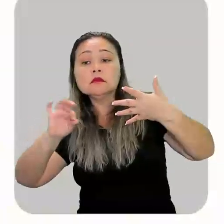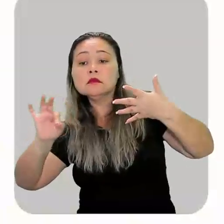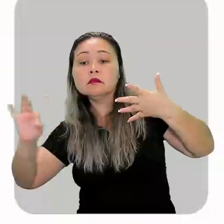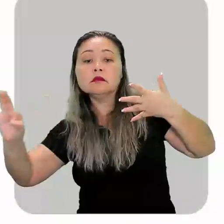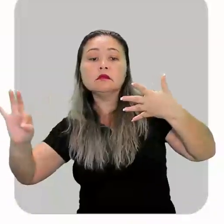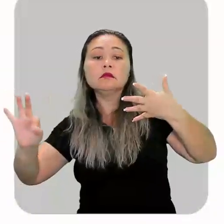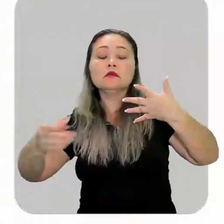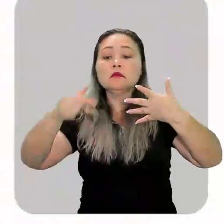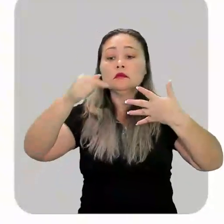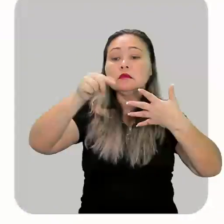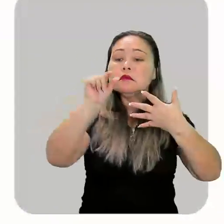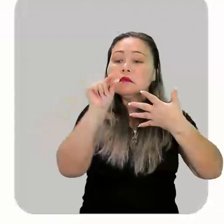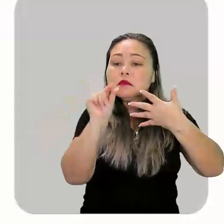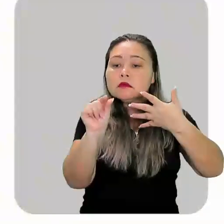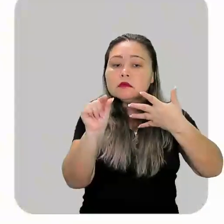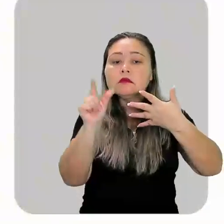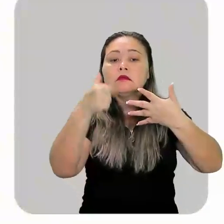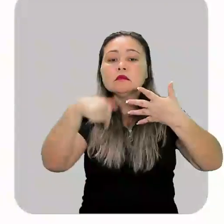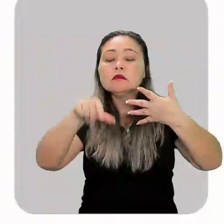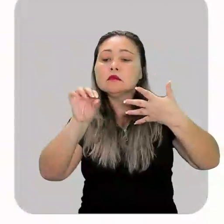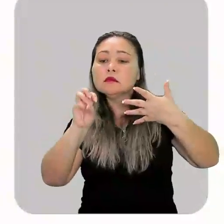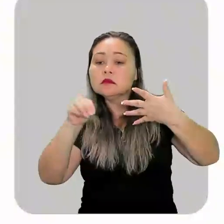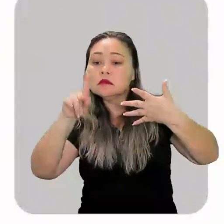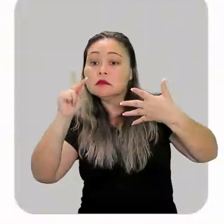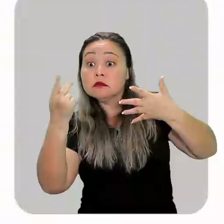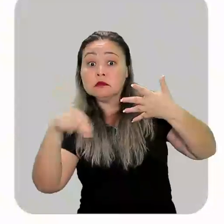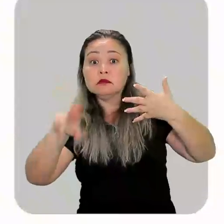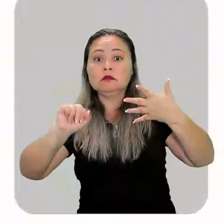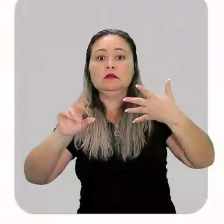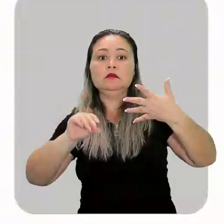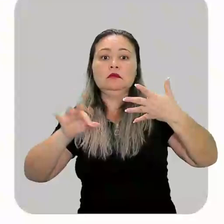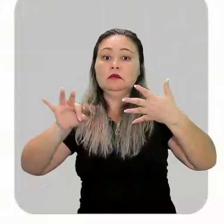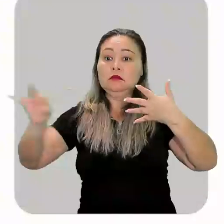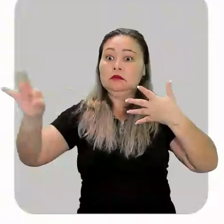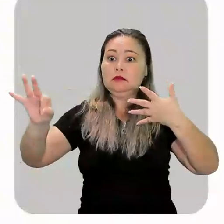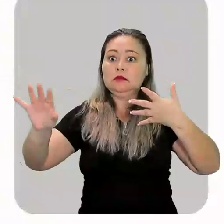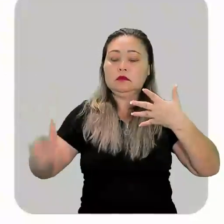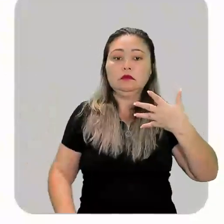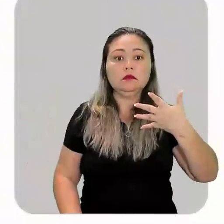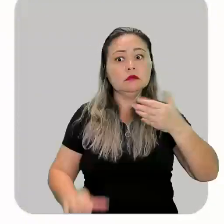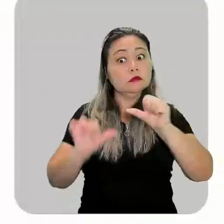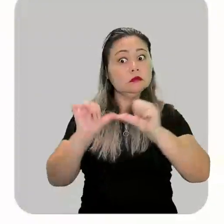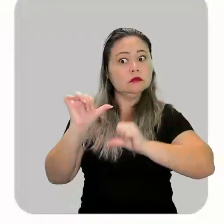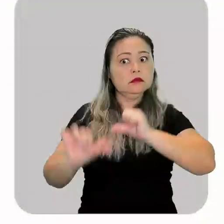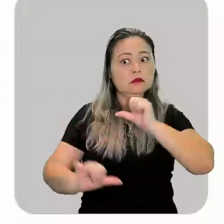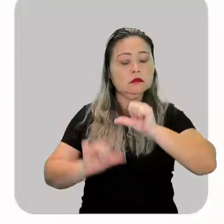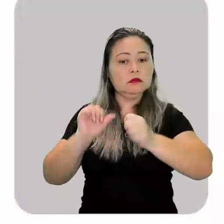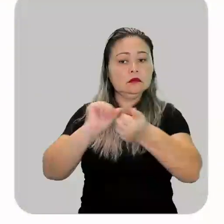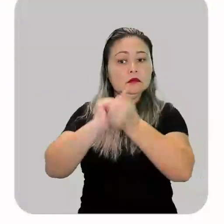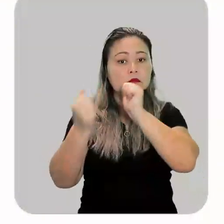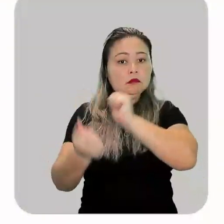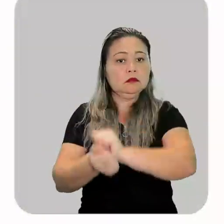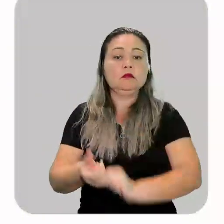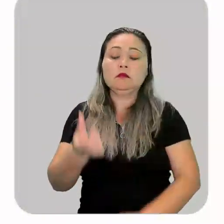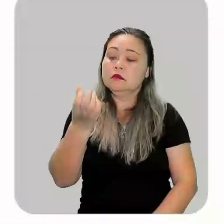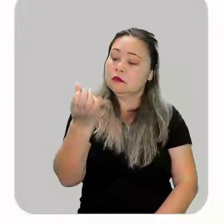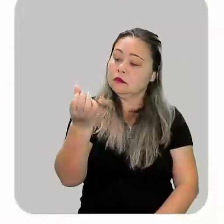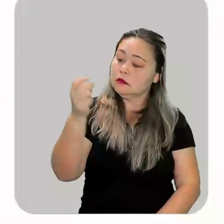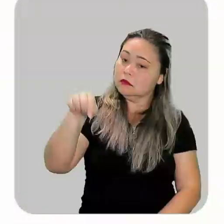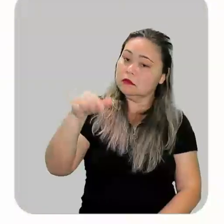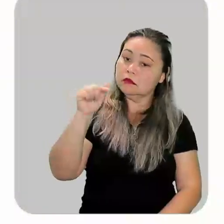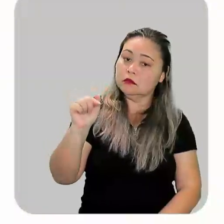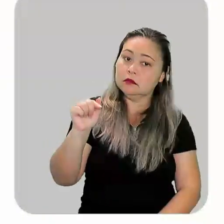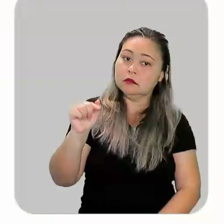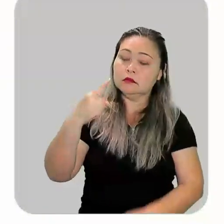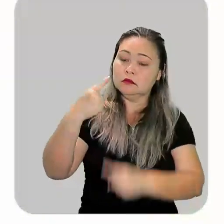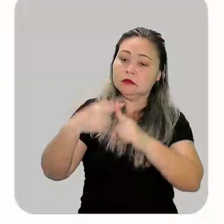quilômetros. Ou 7 unidades de milhão de quilômetros. Primeiro vamos transformar, né? Eu tenho